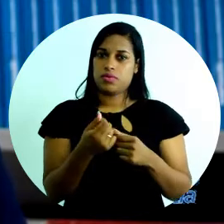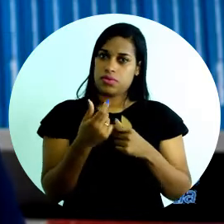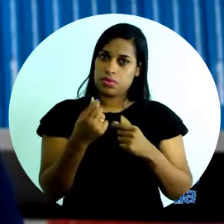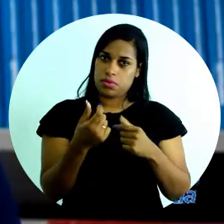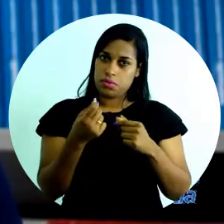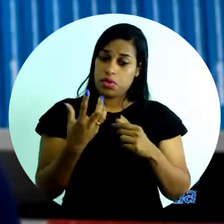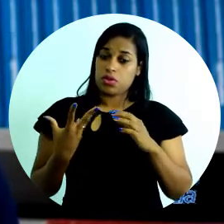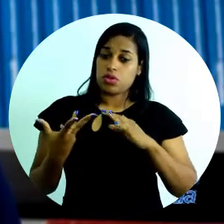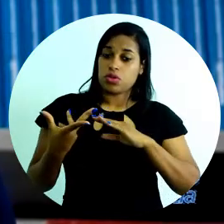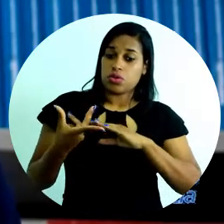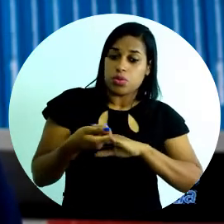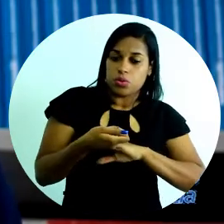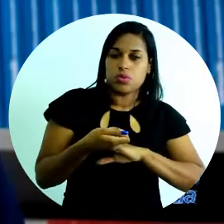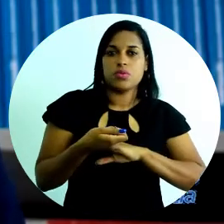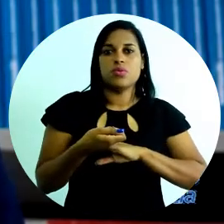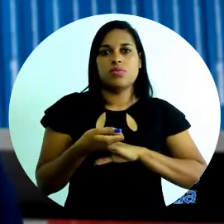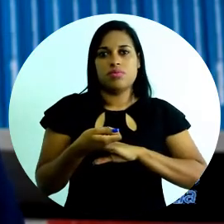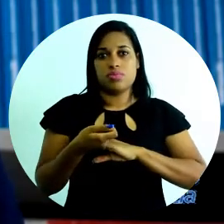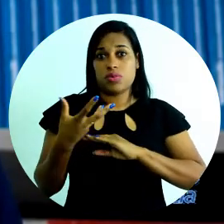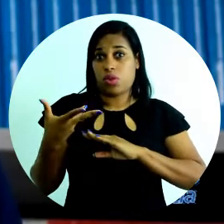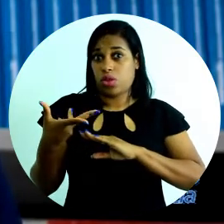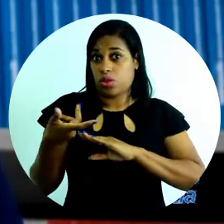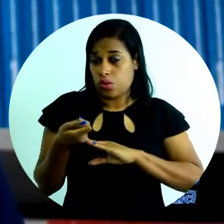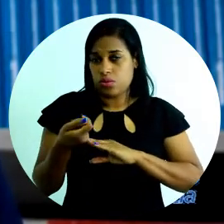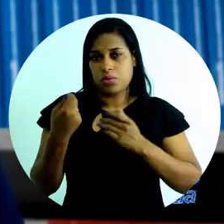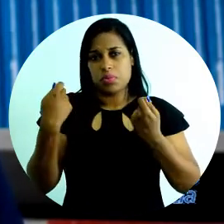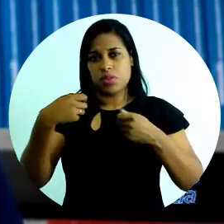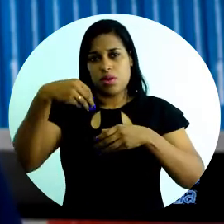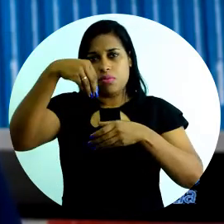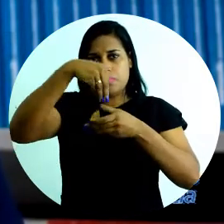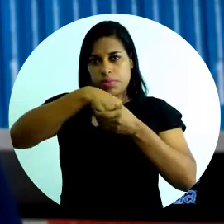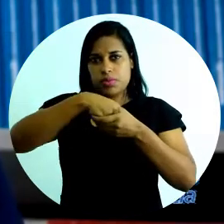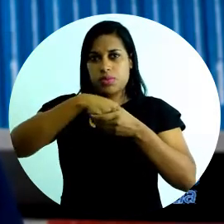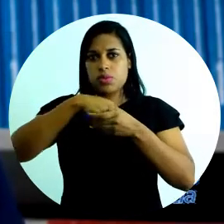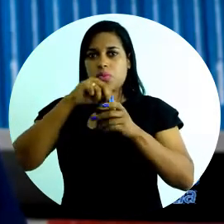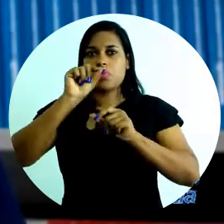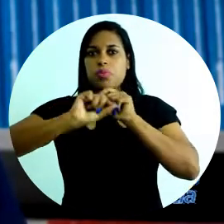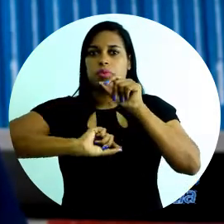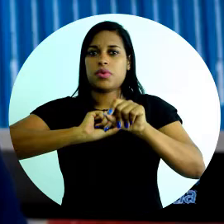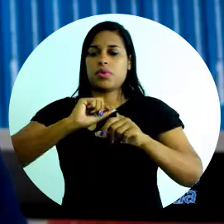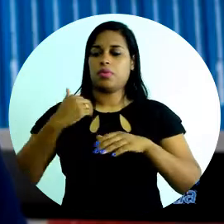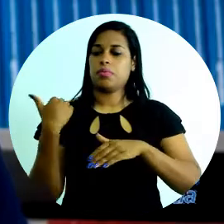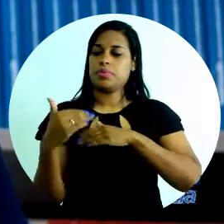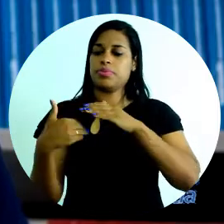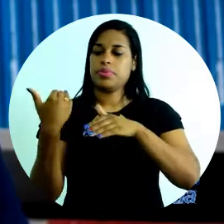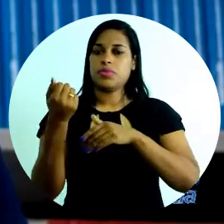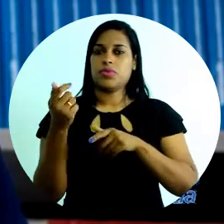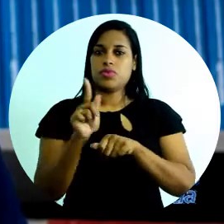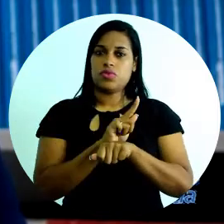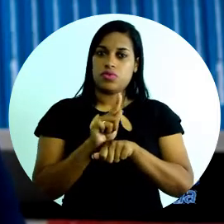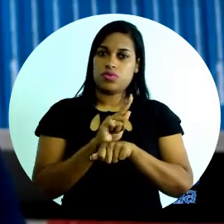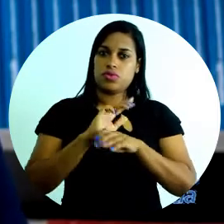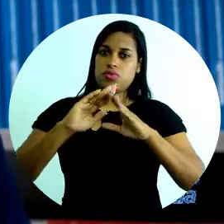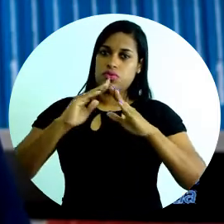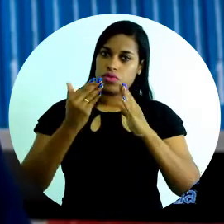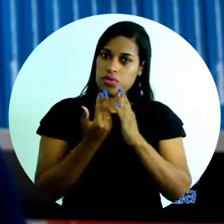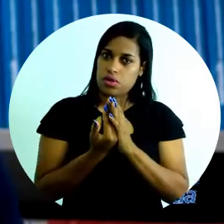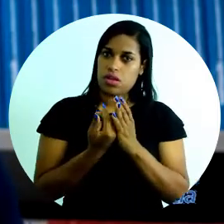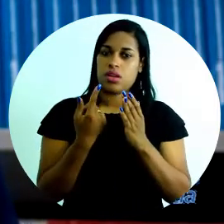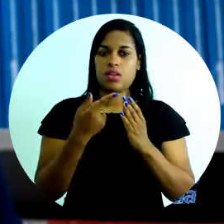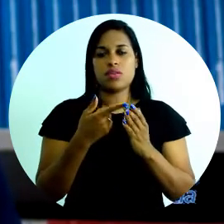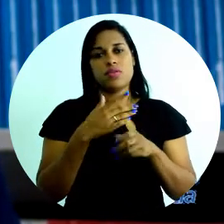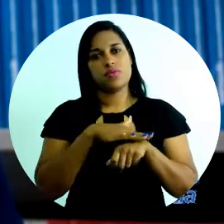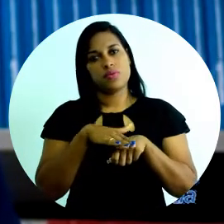financiamento. Então, todas essas questões são questões que precisam estar inseridas dentro do processo de gestão escolar e